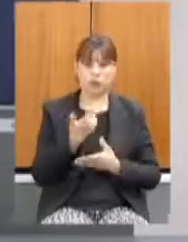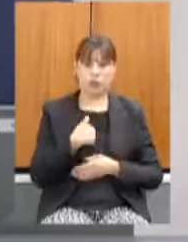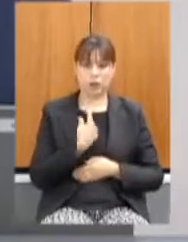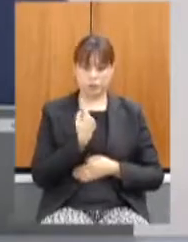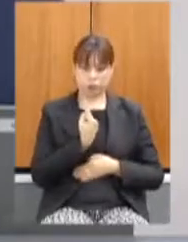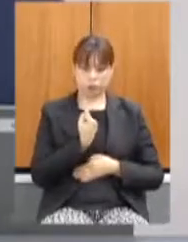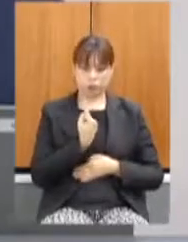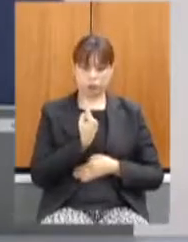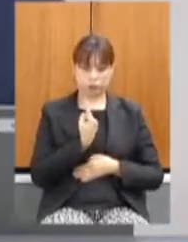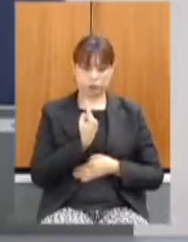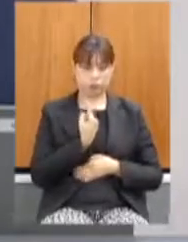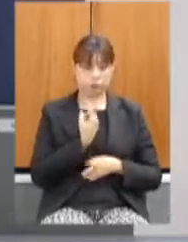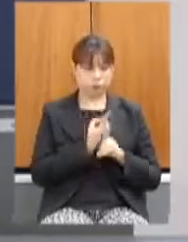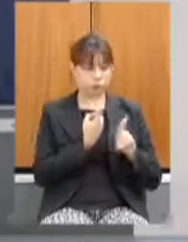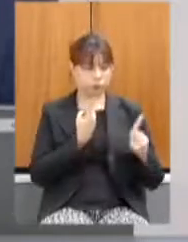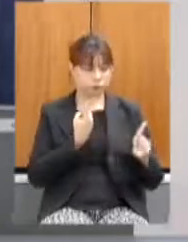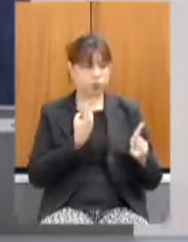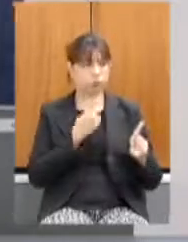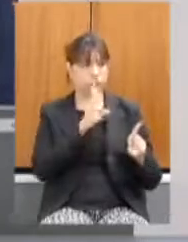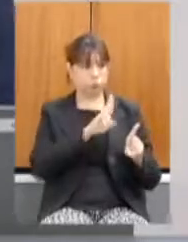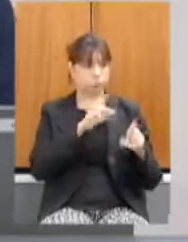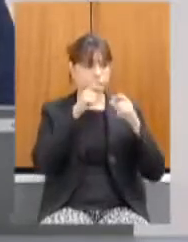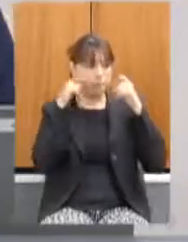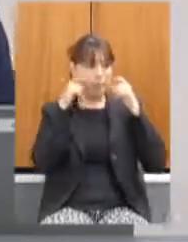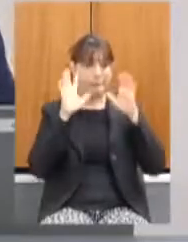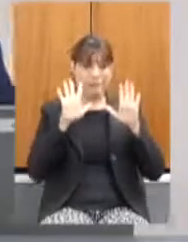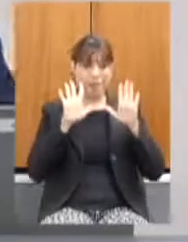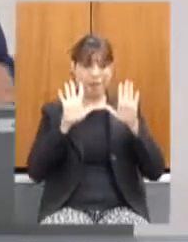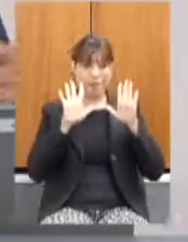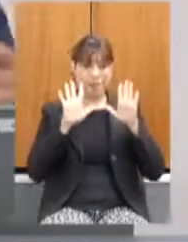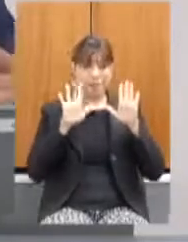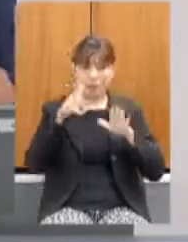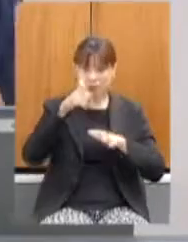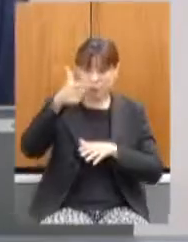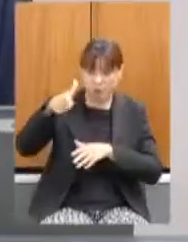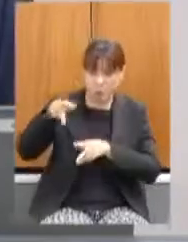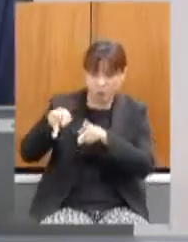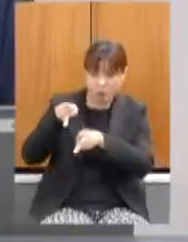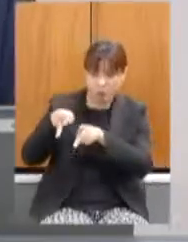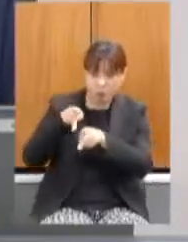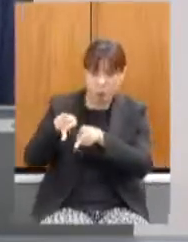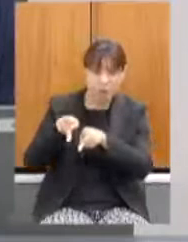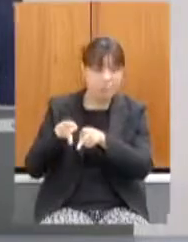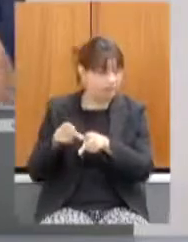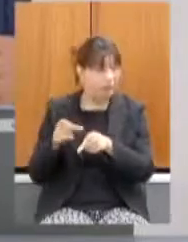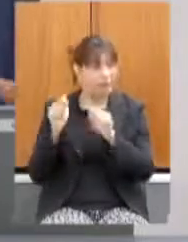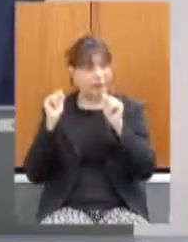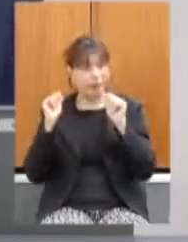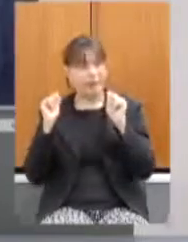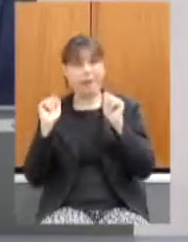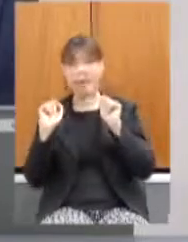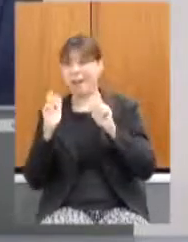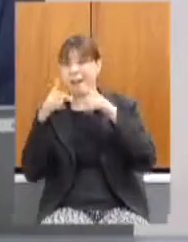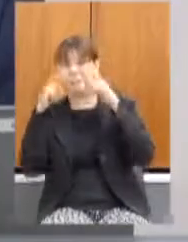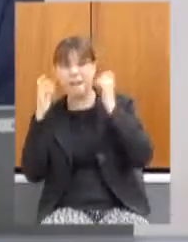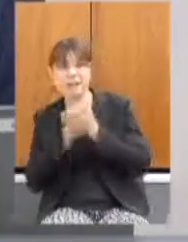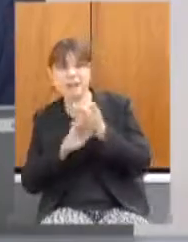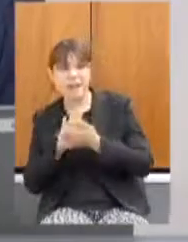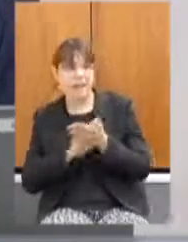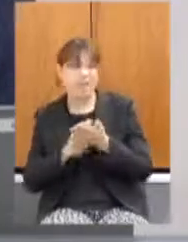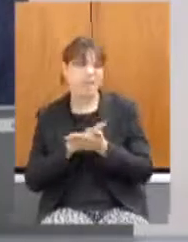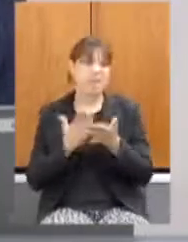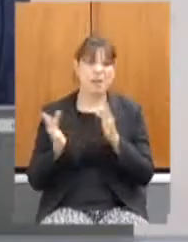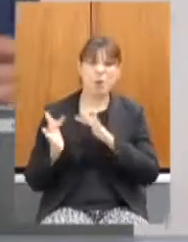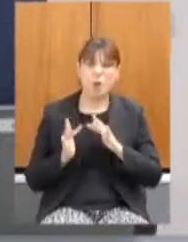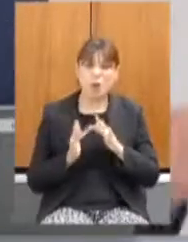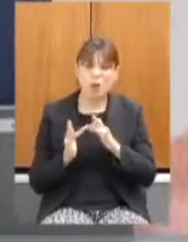distanciamento e usando o máximo população participante empolgada não tava usando mas com os contatos que